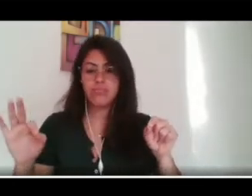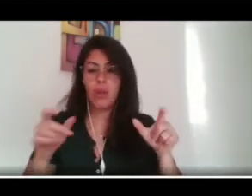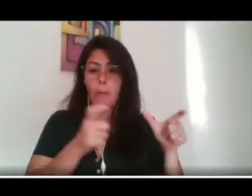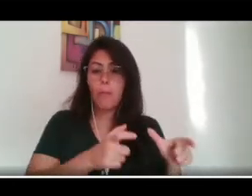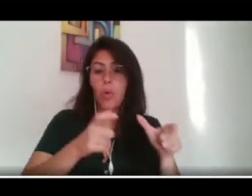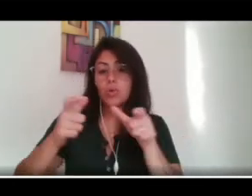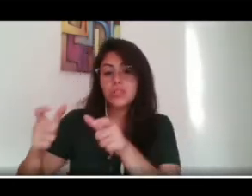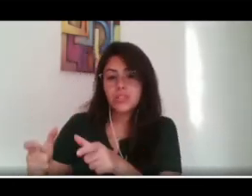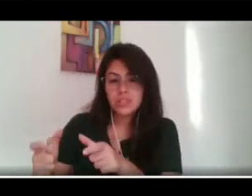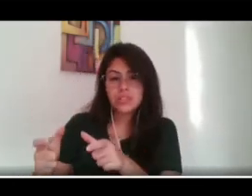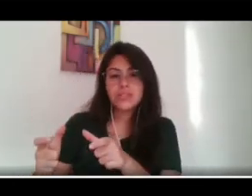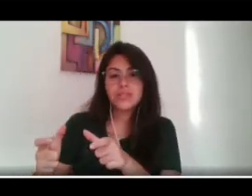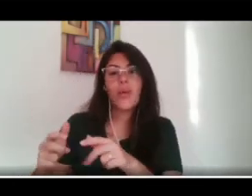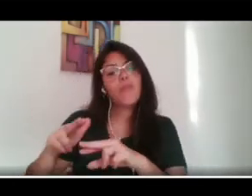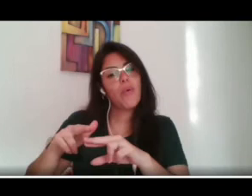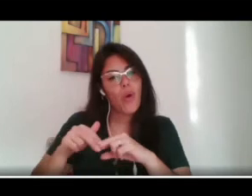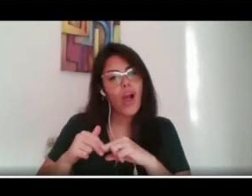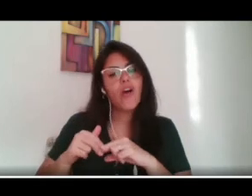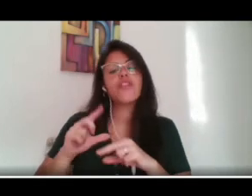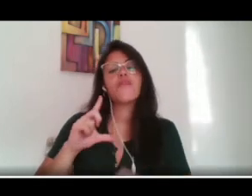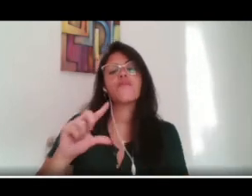Deu para entender, professor. Obrigado.